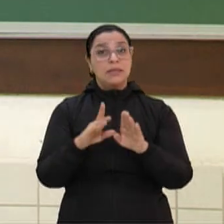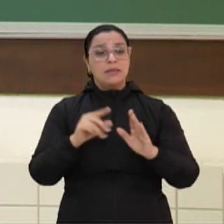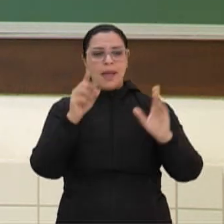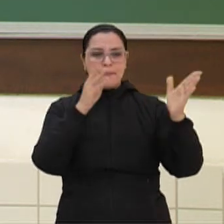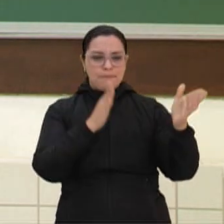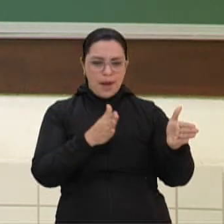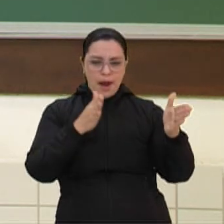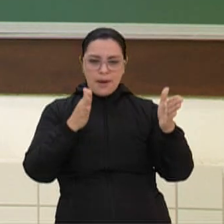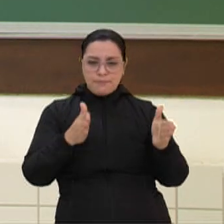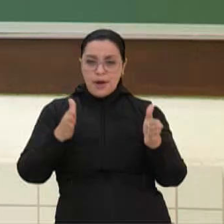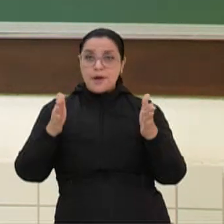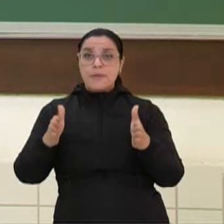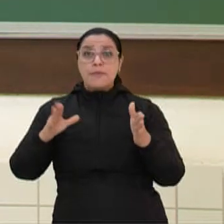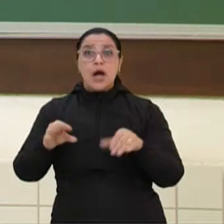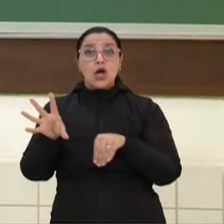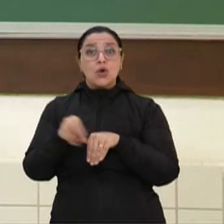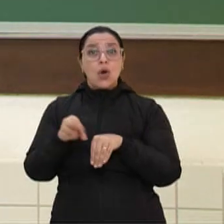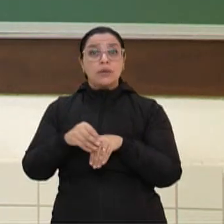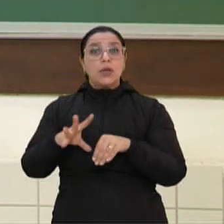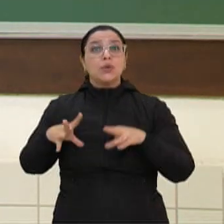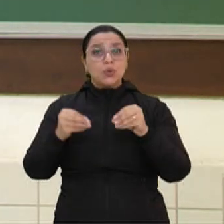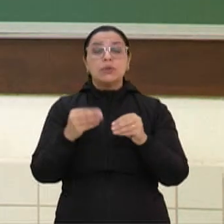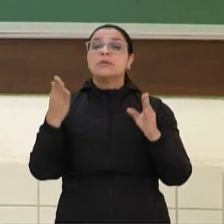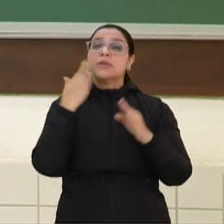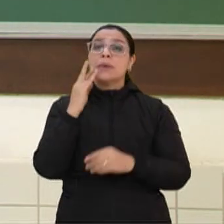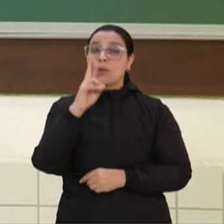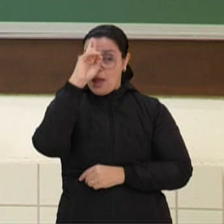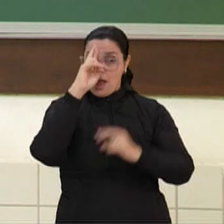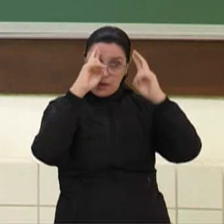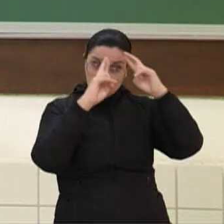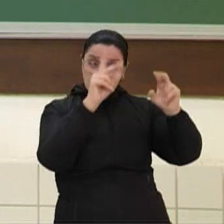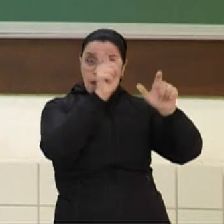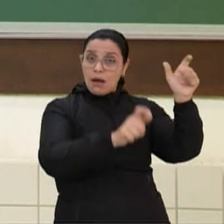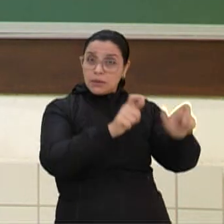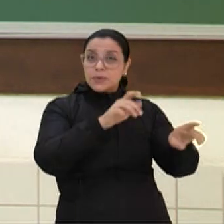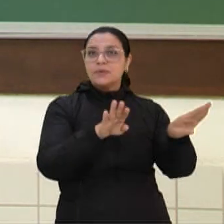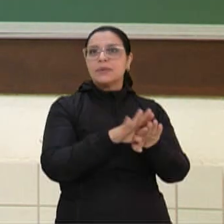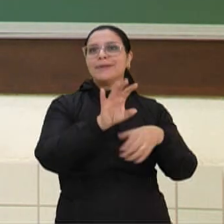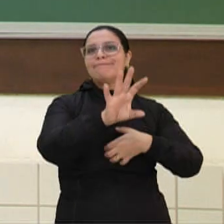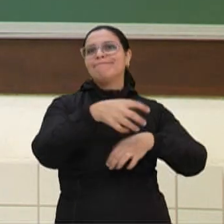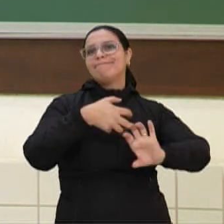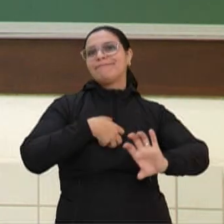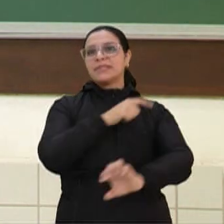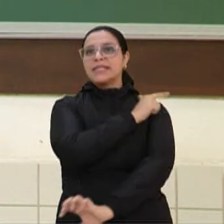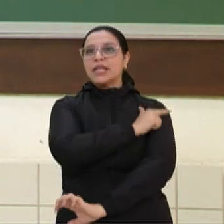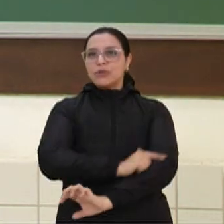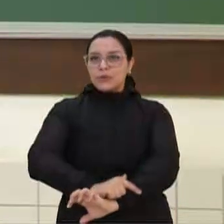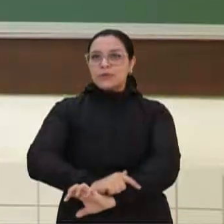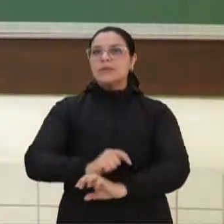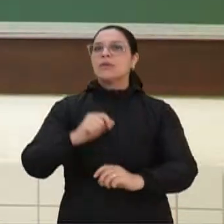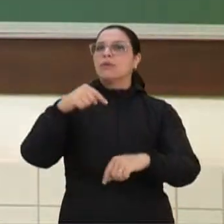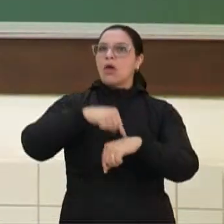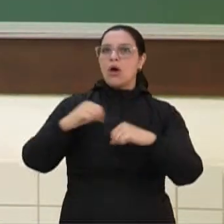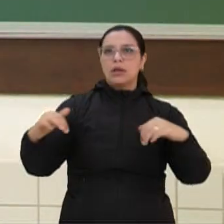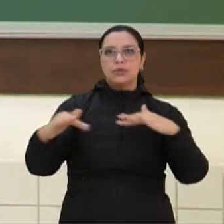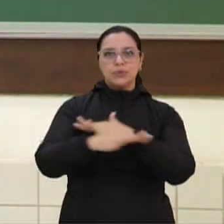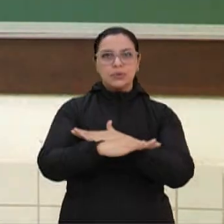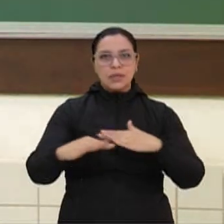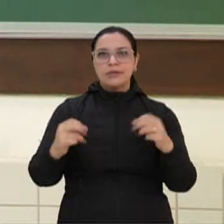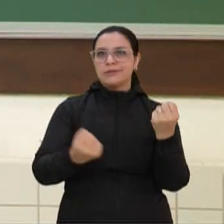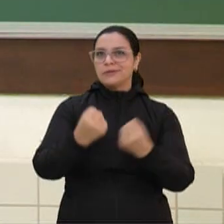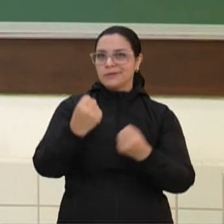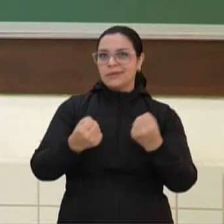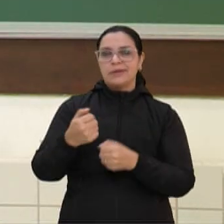todos esses conhecimentos, sabendo respeitar o próximo e tendo essa educação no trânsito com o